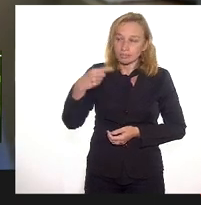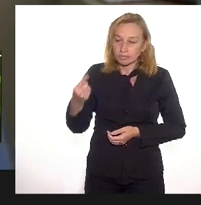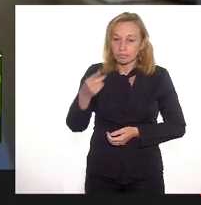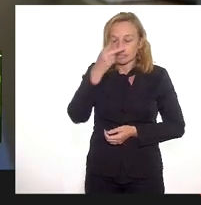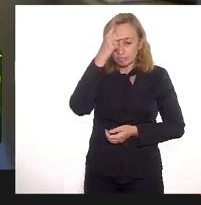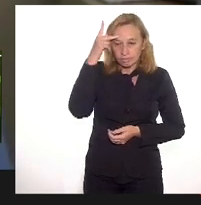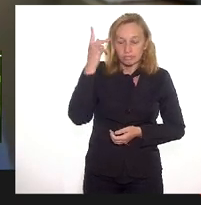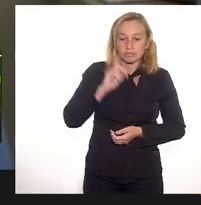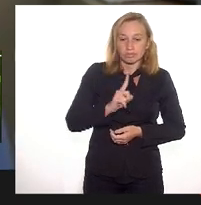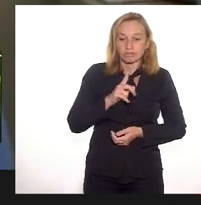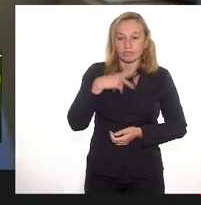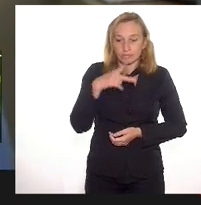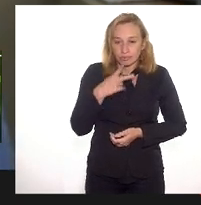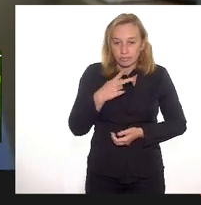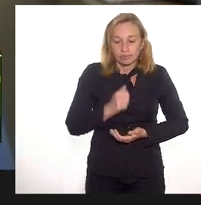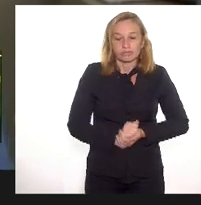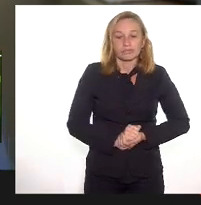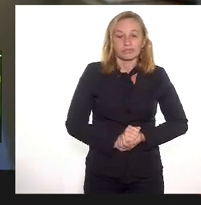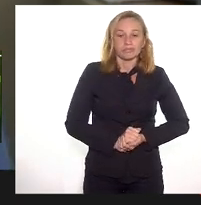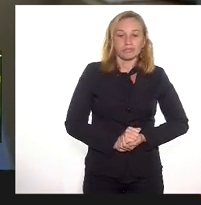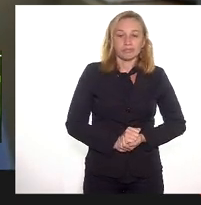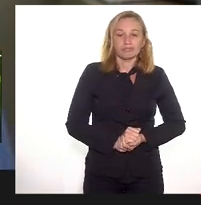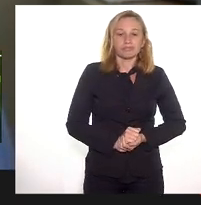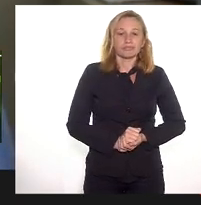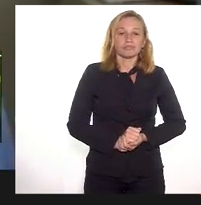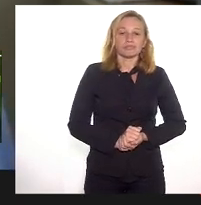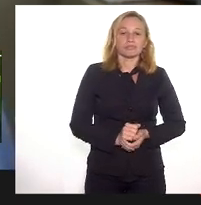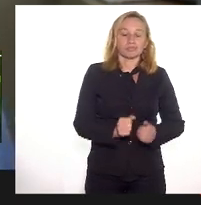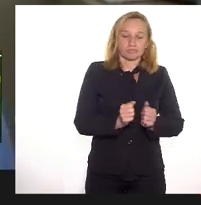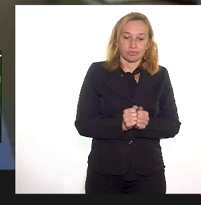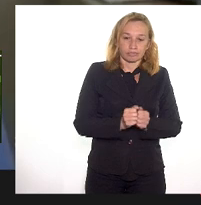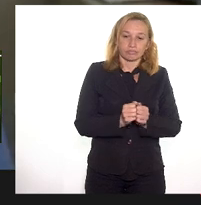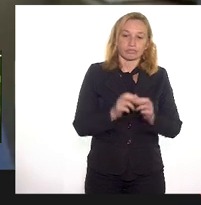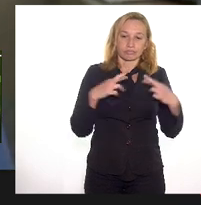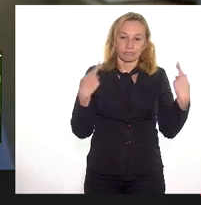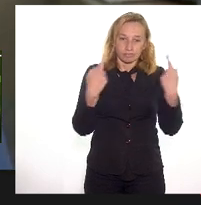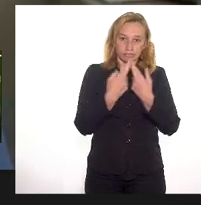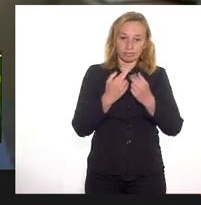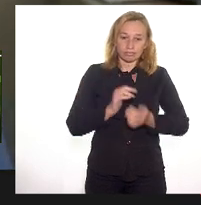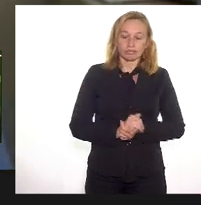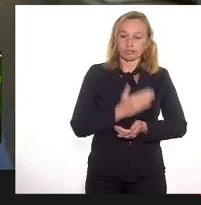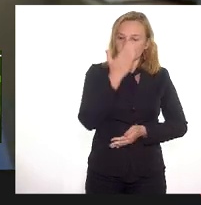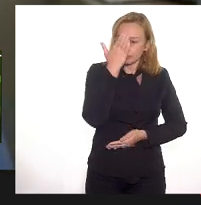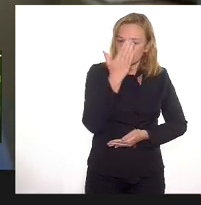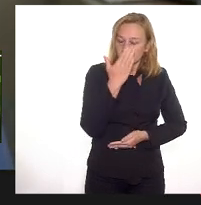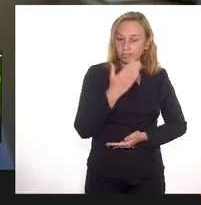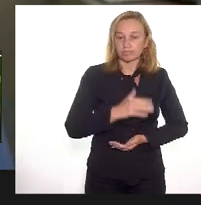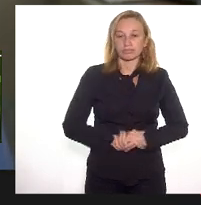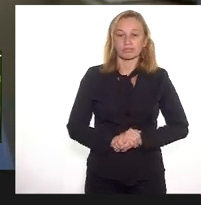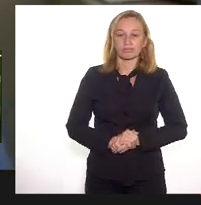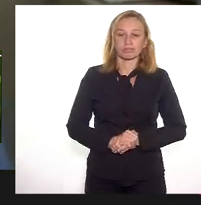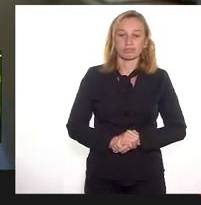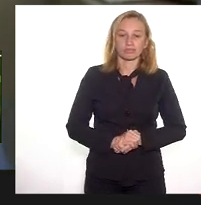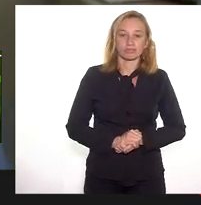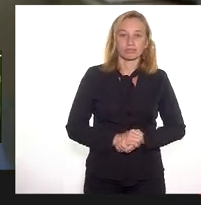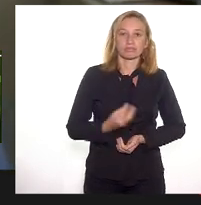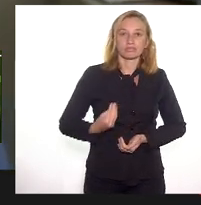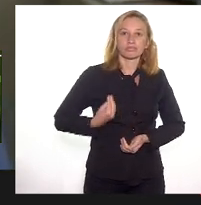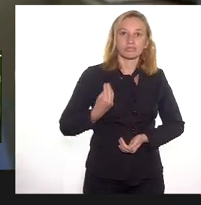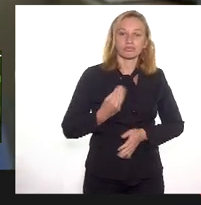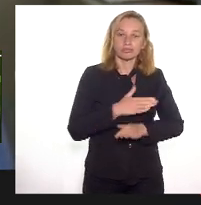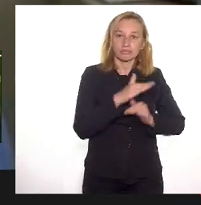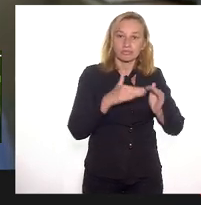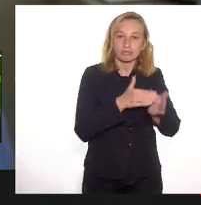citado e tem estado presente. Eu agradeço muito a presença